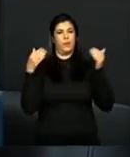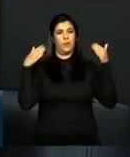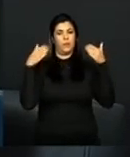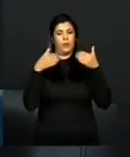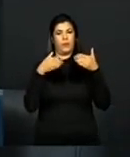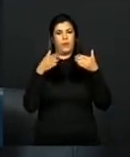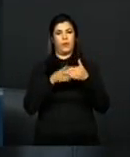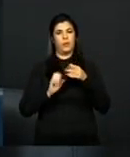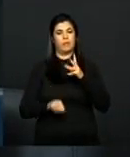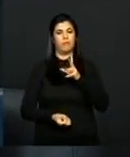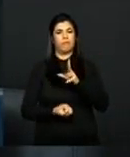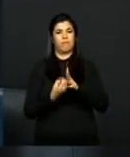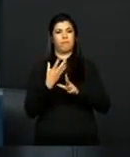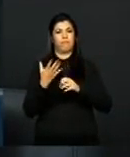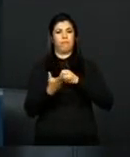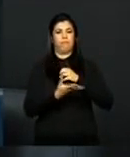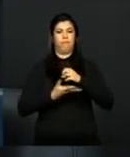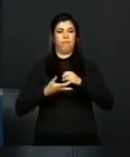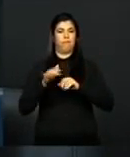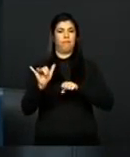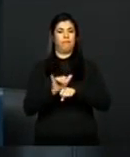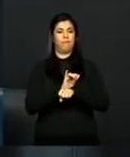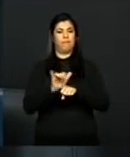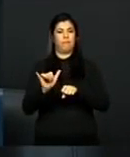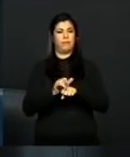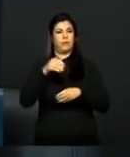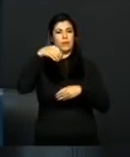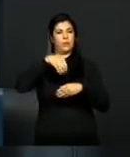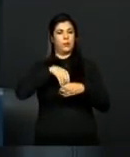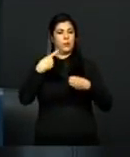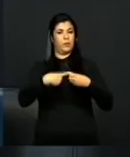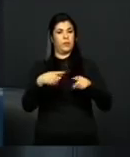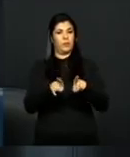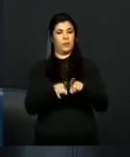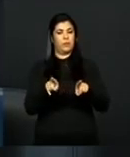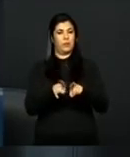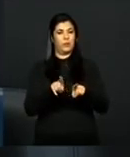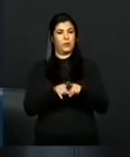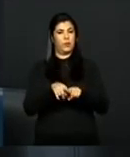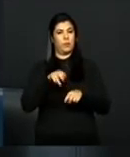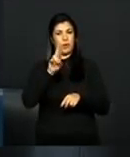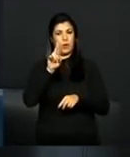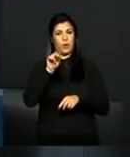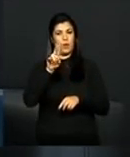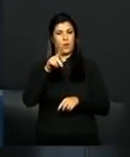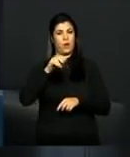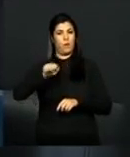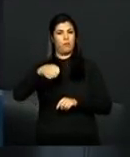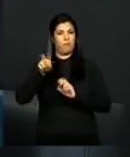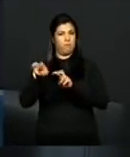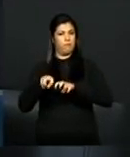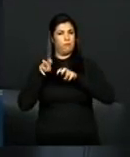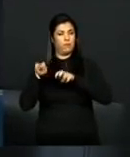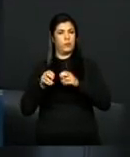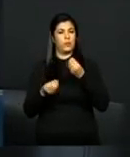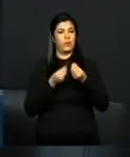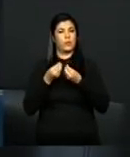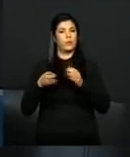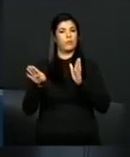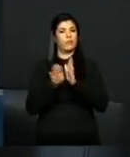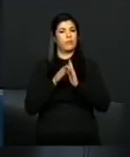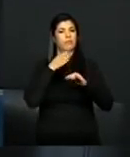que fundou essa estratégia no urbano e no rural, mas sobretudo no rural, é uma estratégia de chegada, de